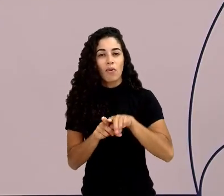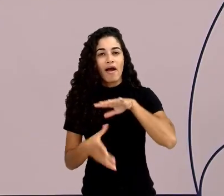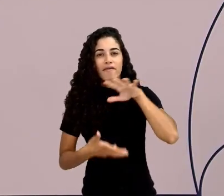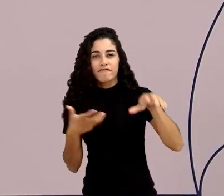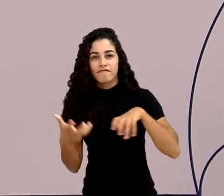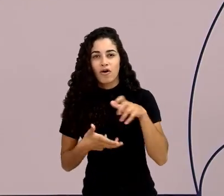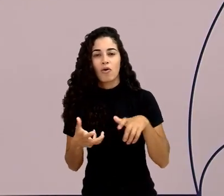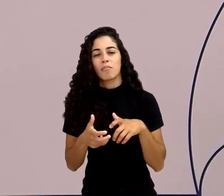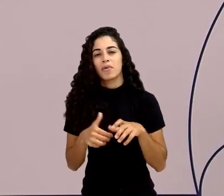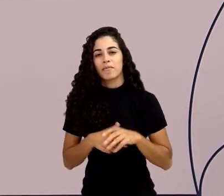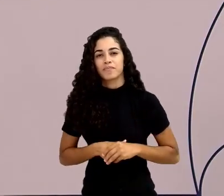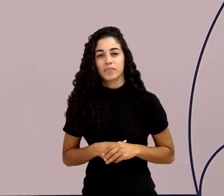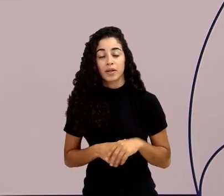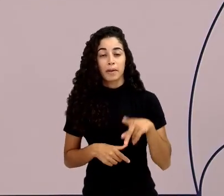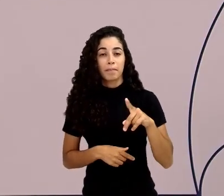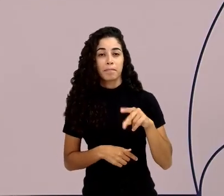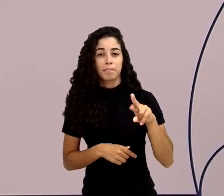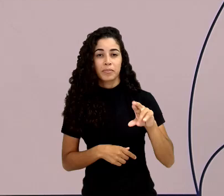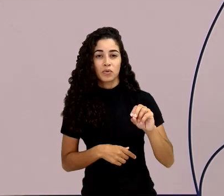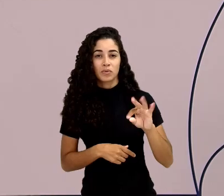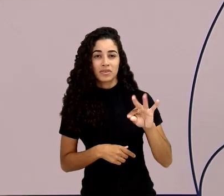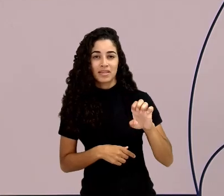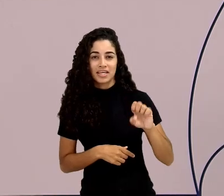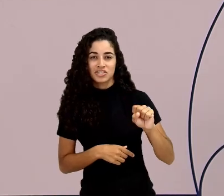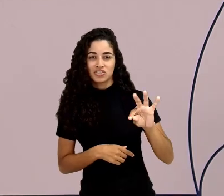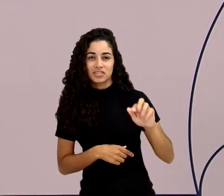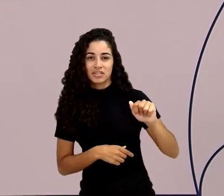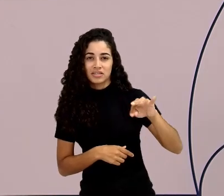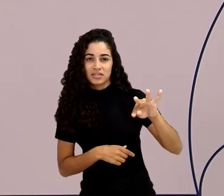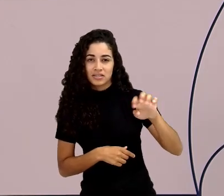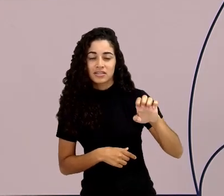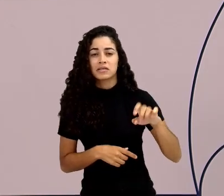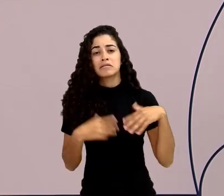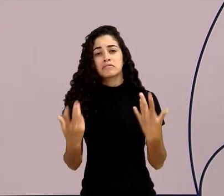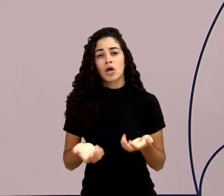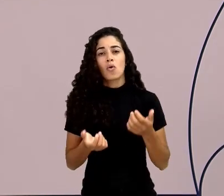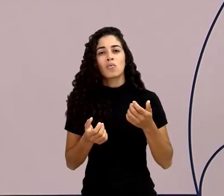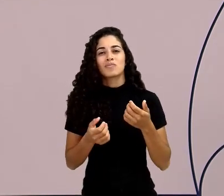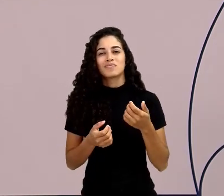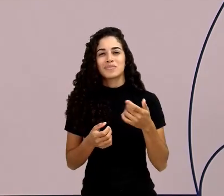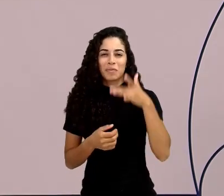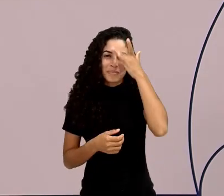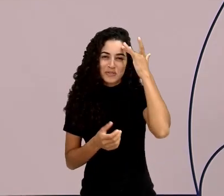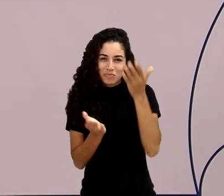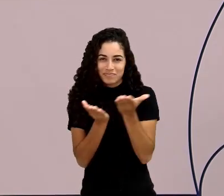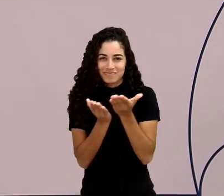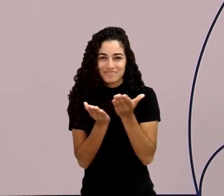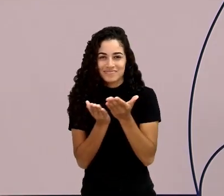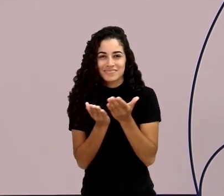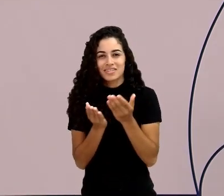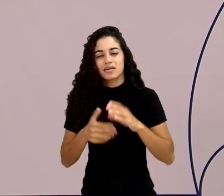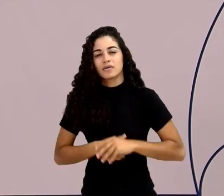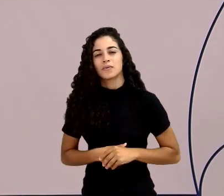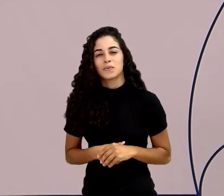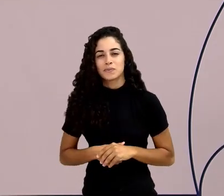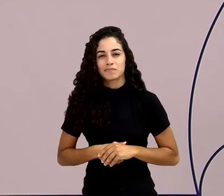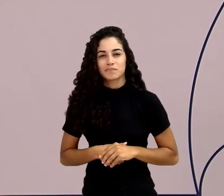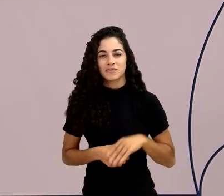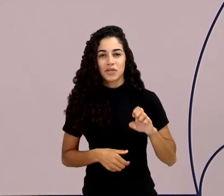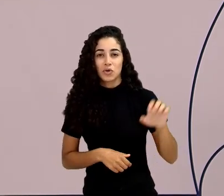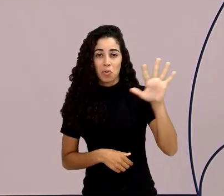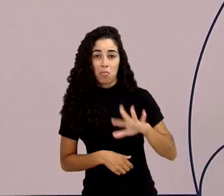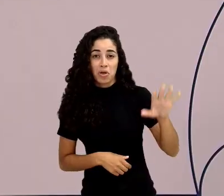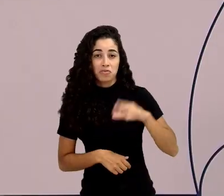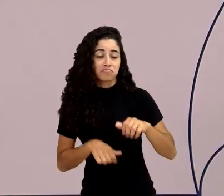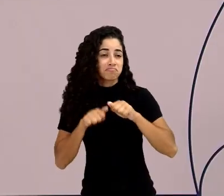os cristãos católicos europeus, eles começam também a enviar colonos, né, para